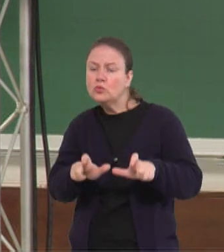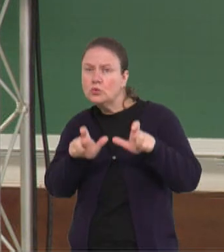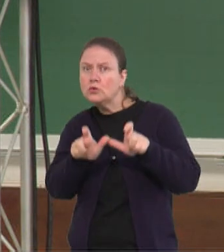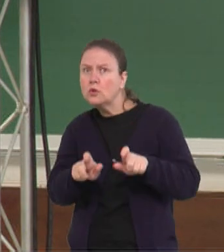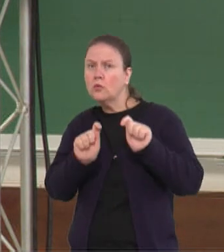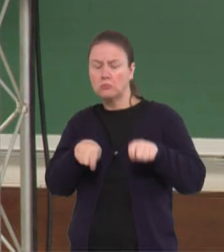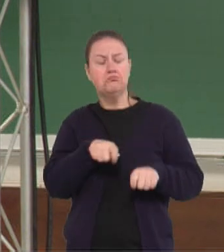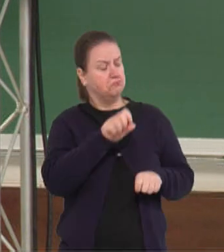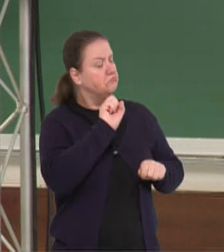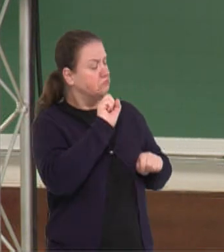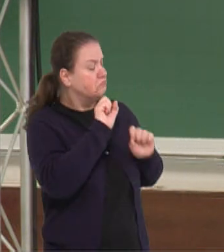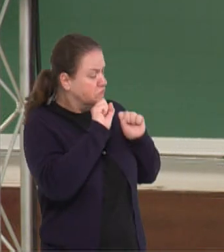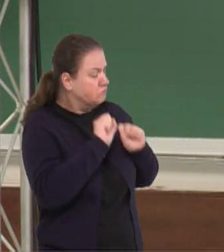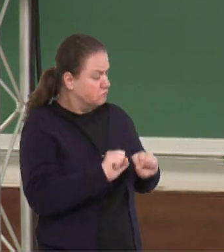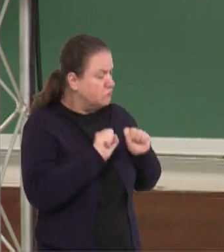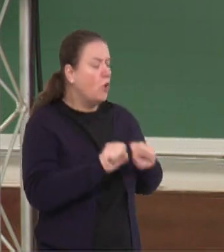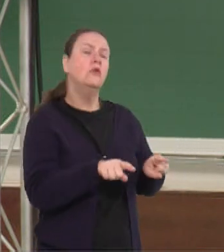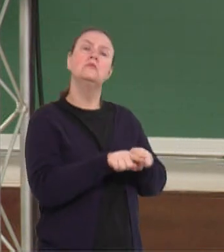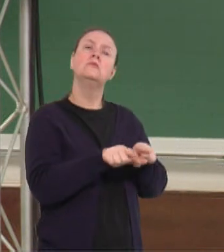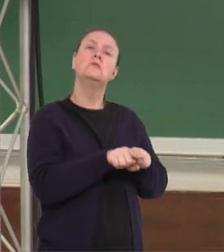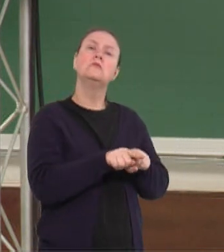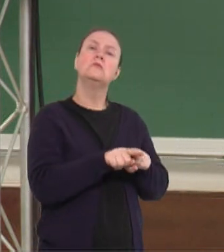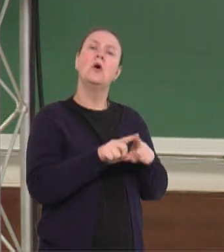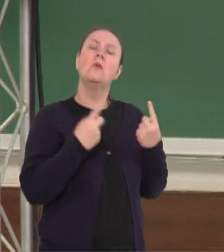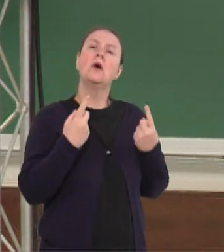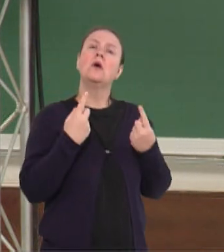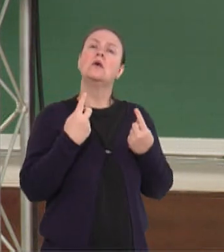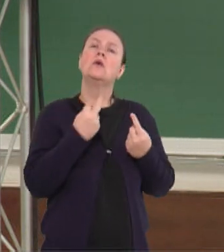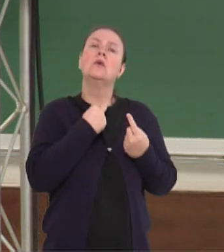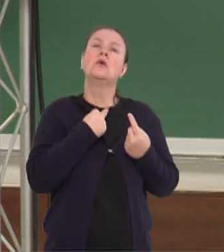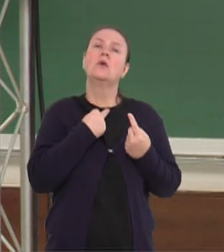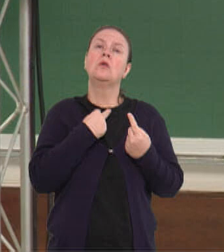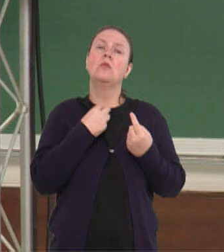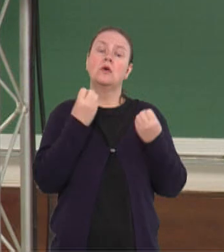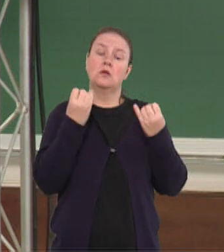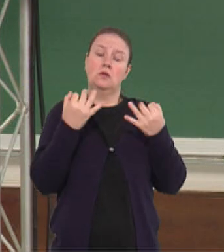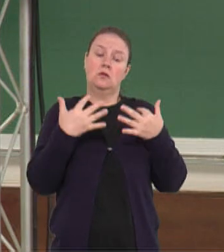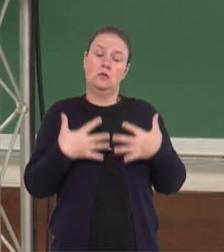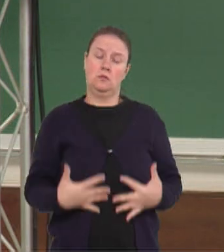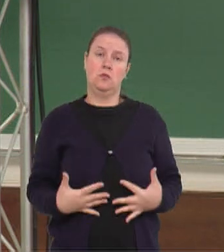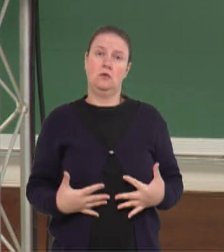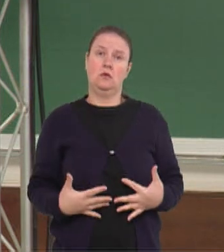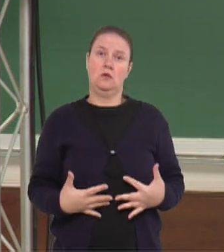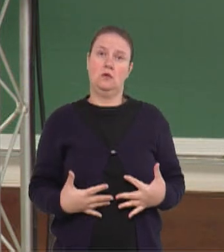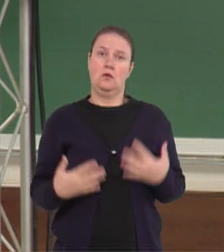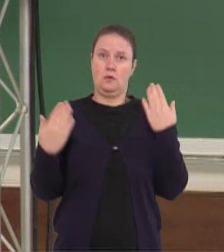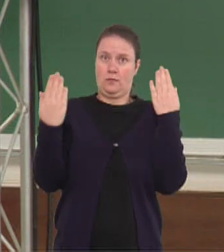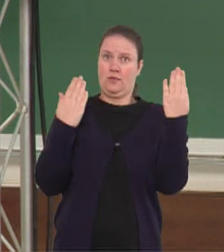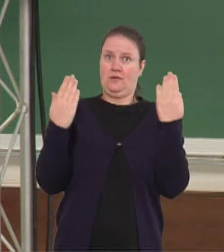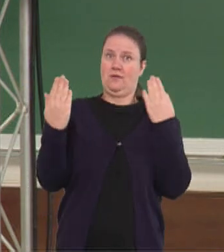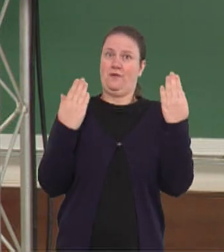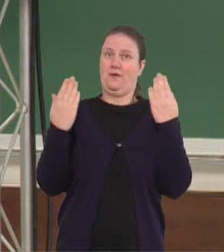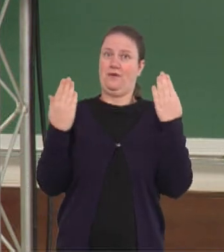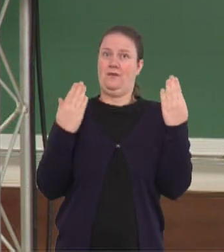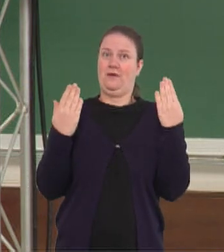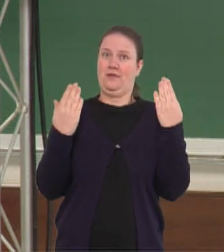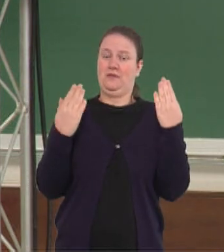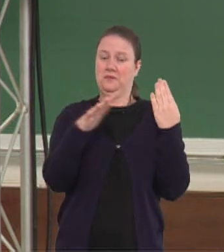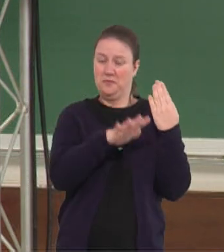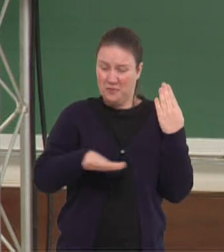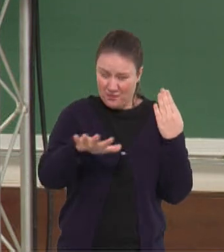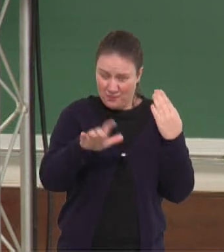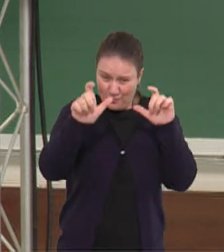você não pode fazer uma descrição psicológica do espaço. Percebe?